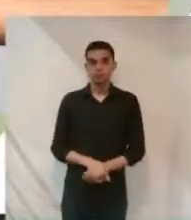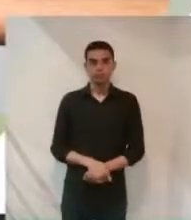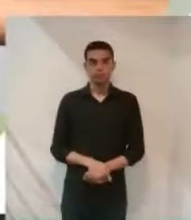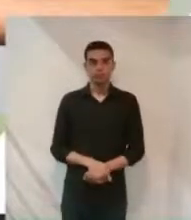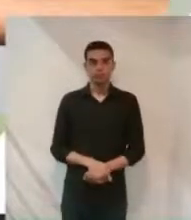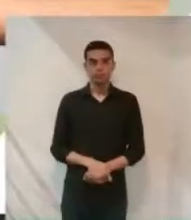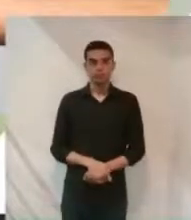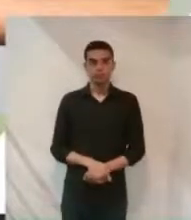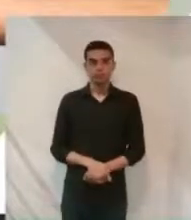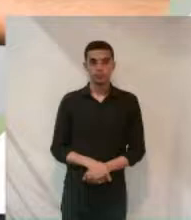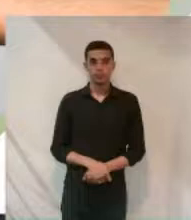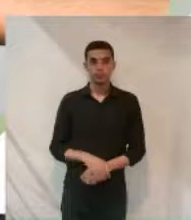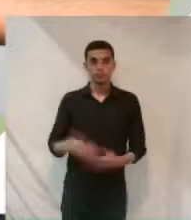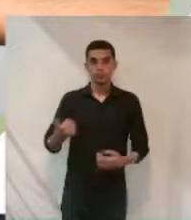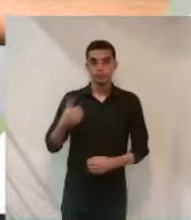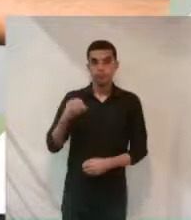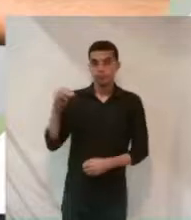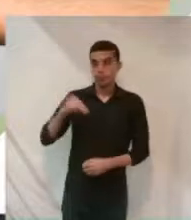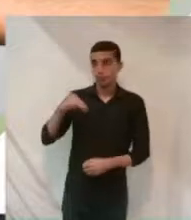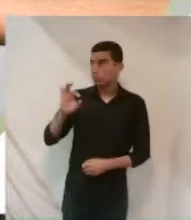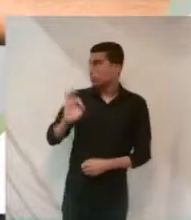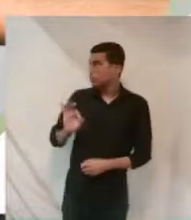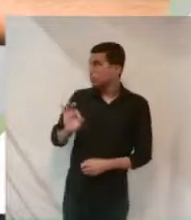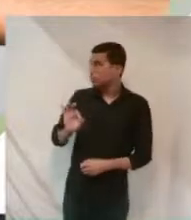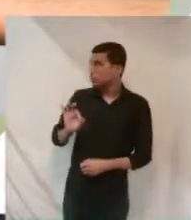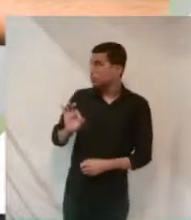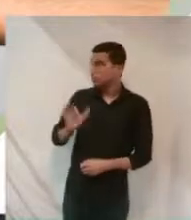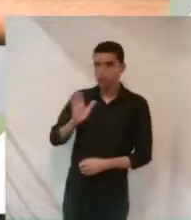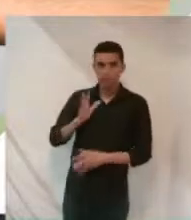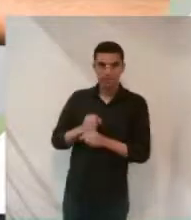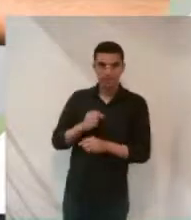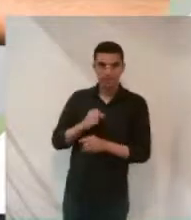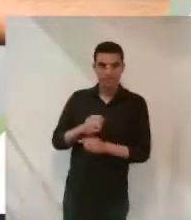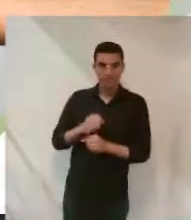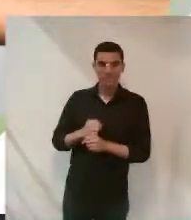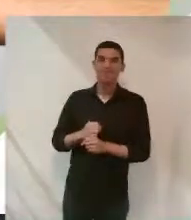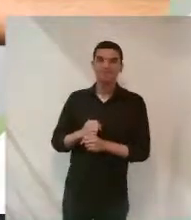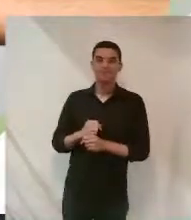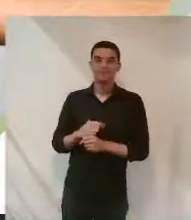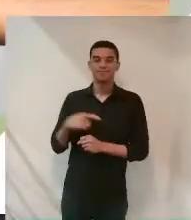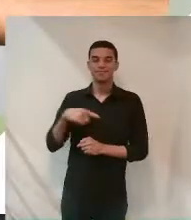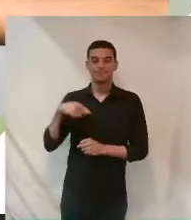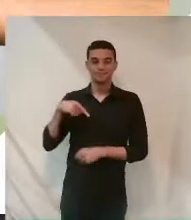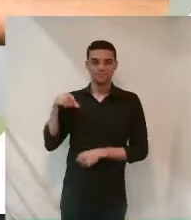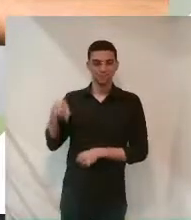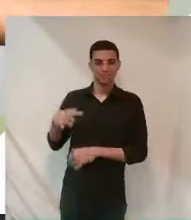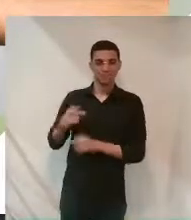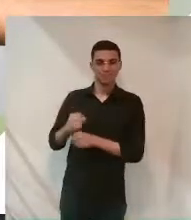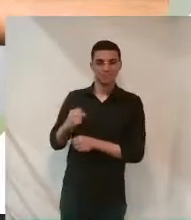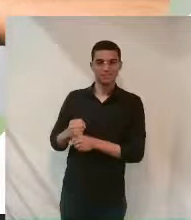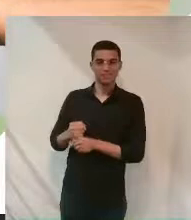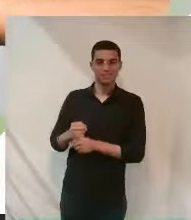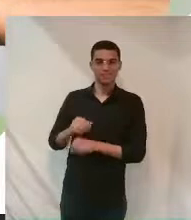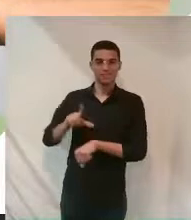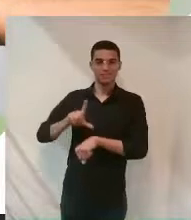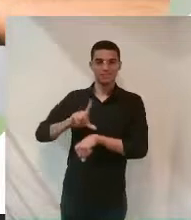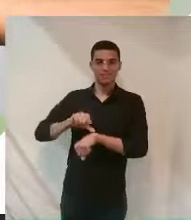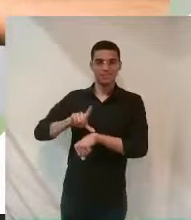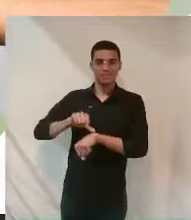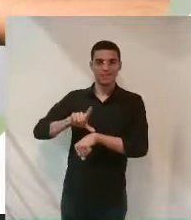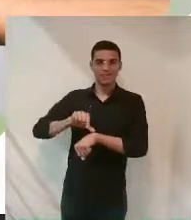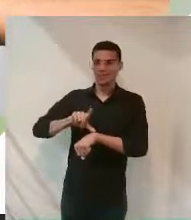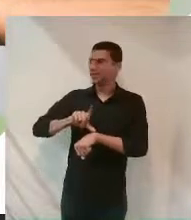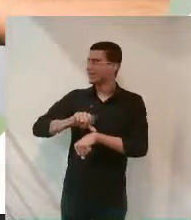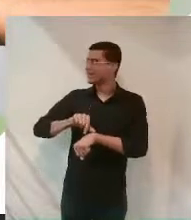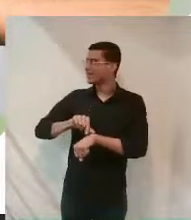Então, 10 minutos, você vai controlando aí. Temos aqui para controlar. Aquela Jorlândia, não fica